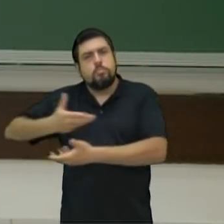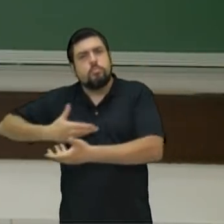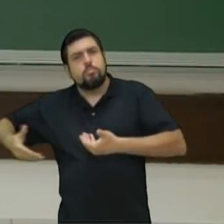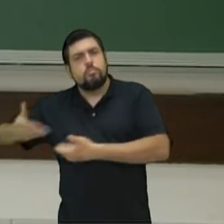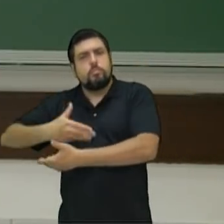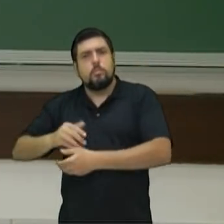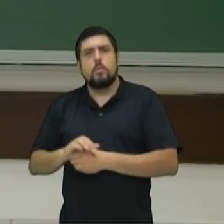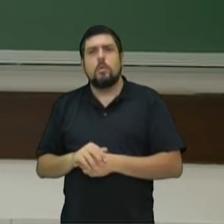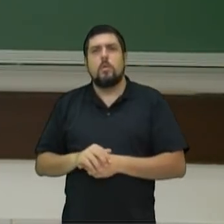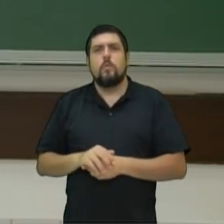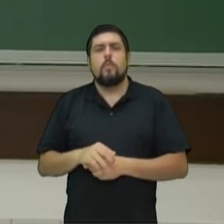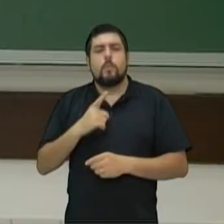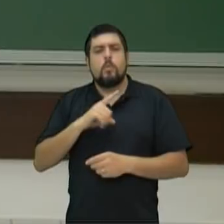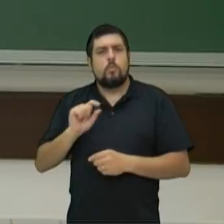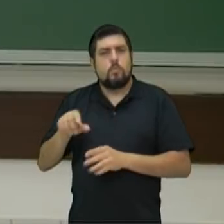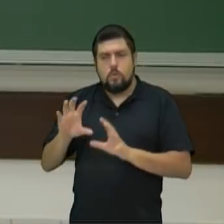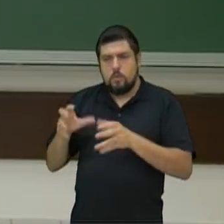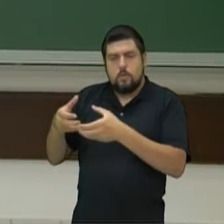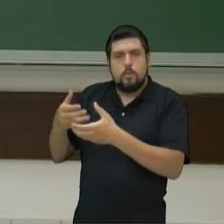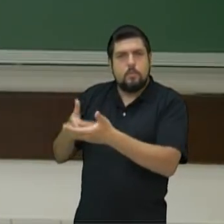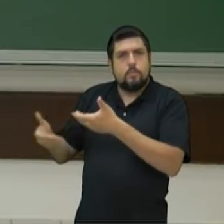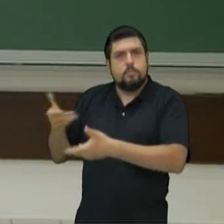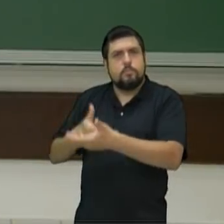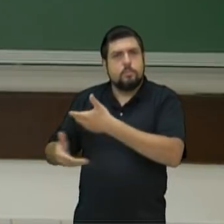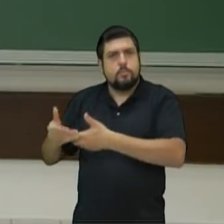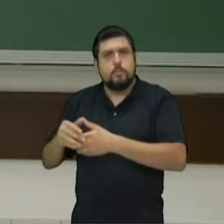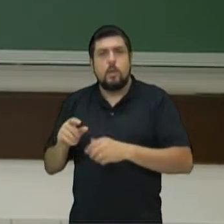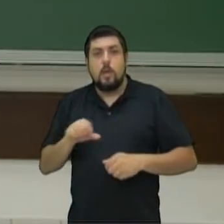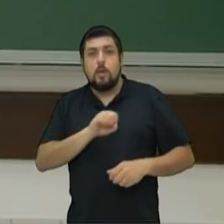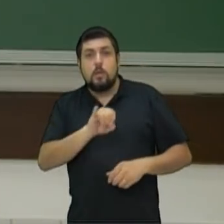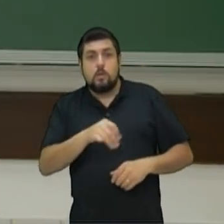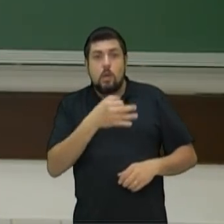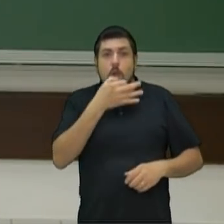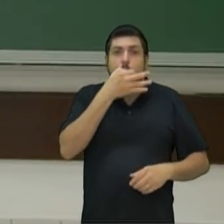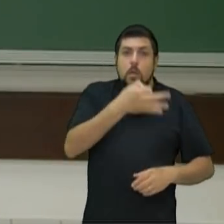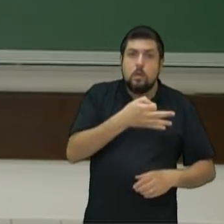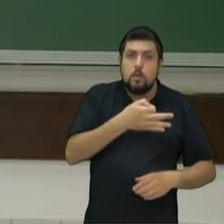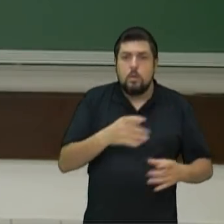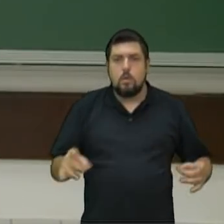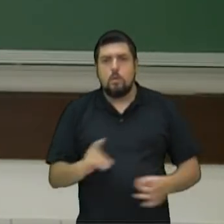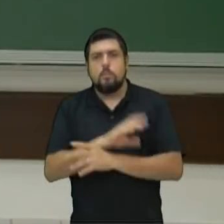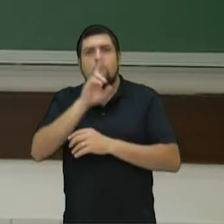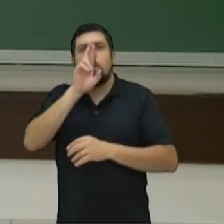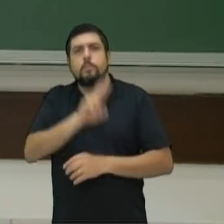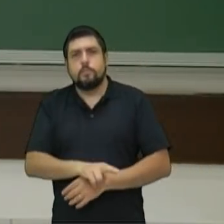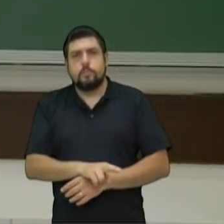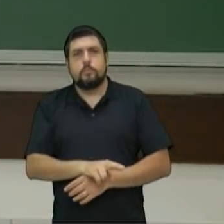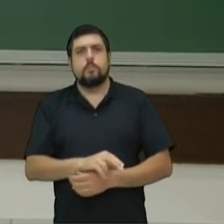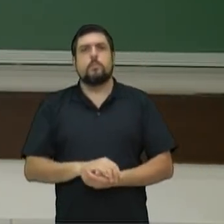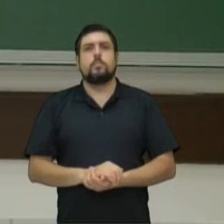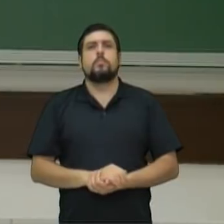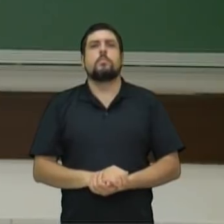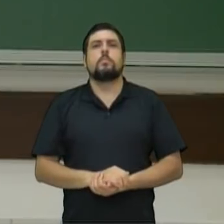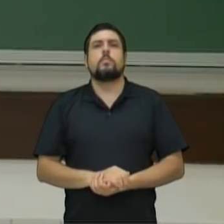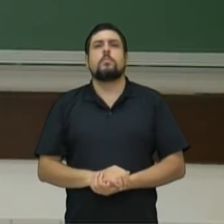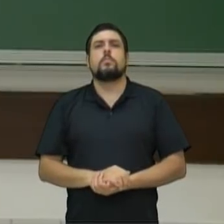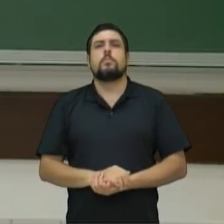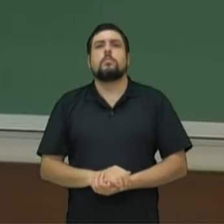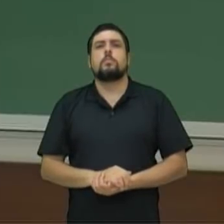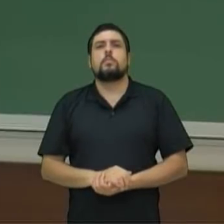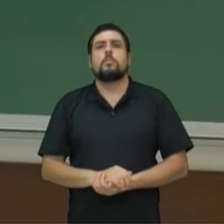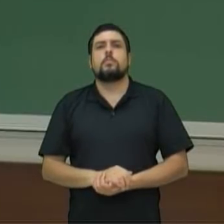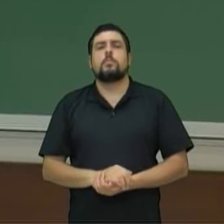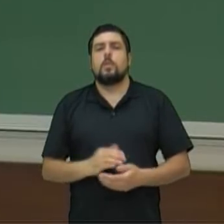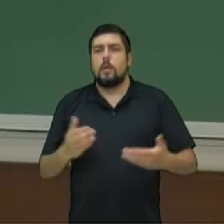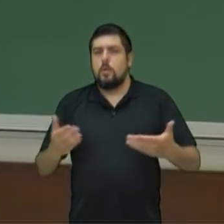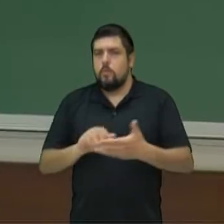ele quis complementar. Se houver uma crítica, ele quis já tratar ali no texto, do argumento dele, ok? Aqui sim,